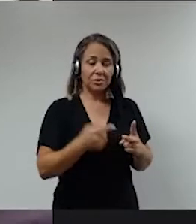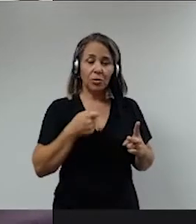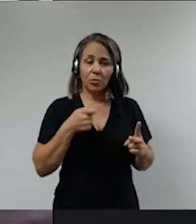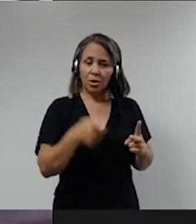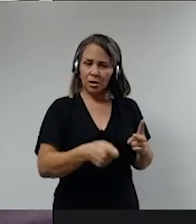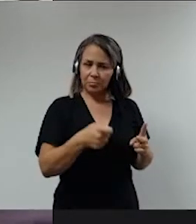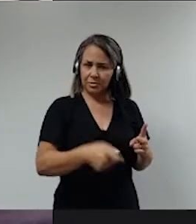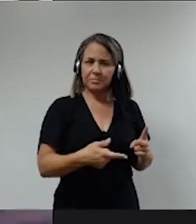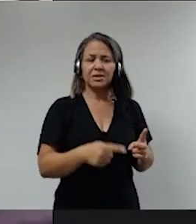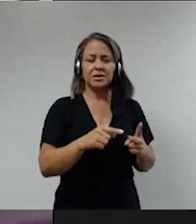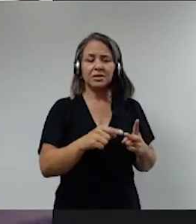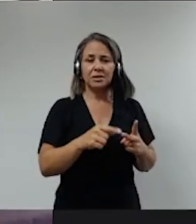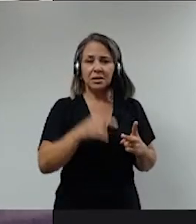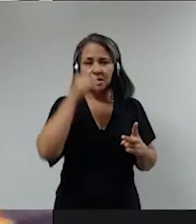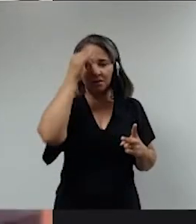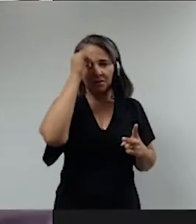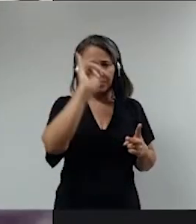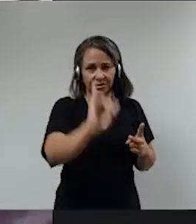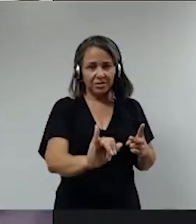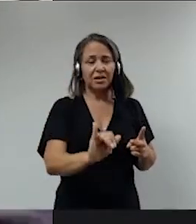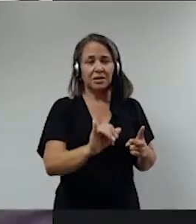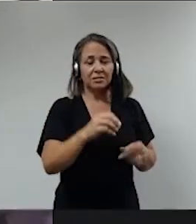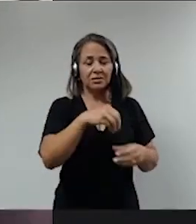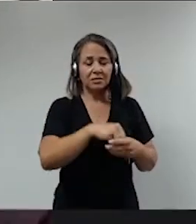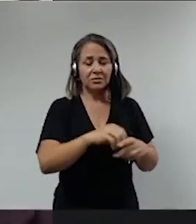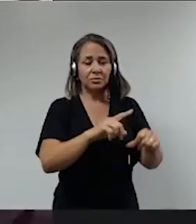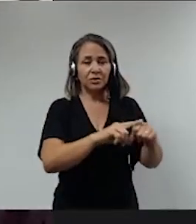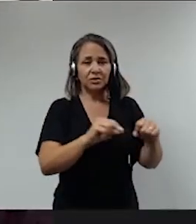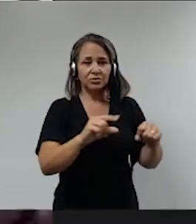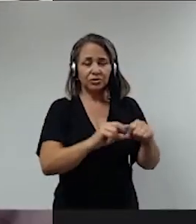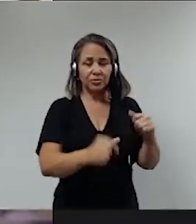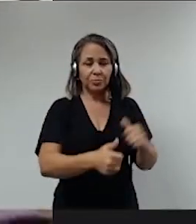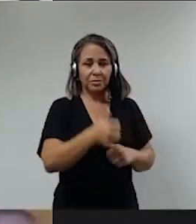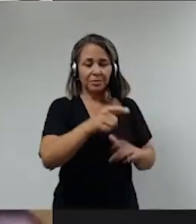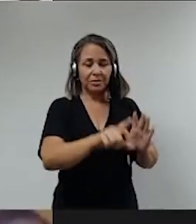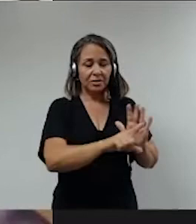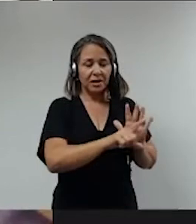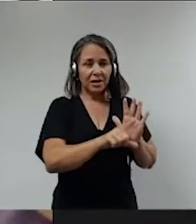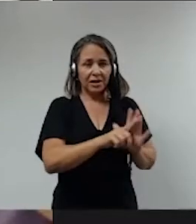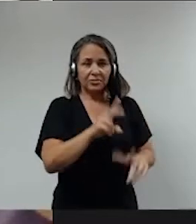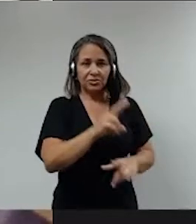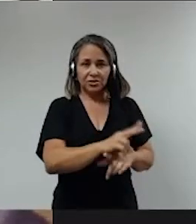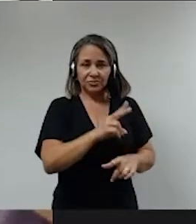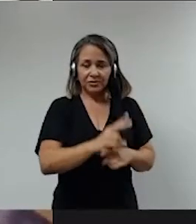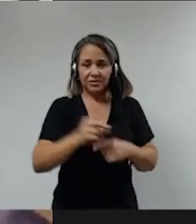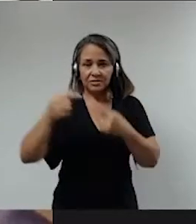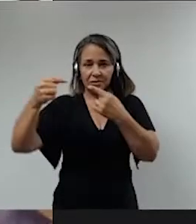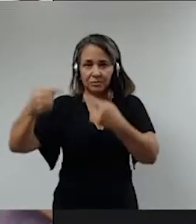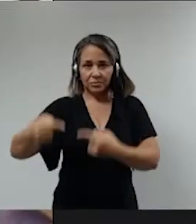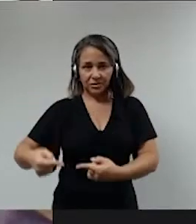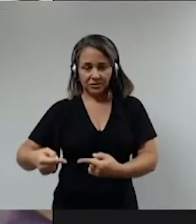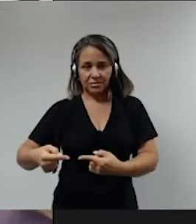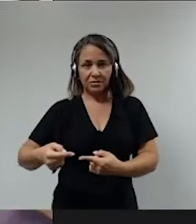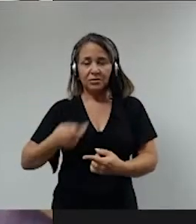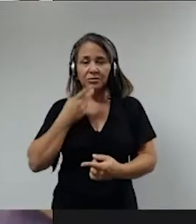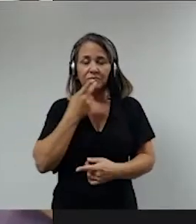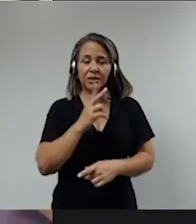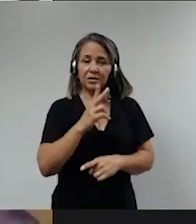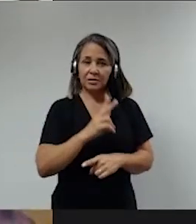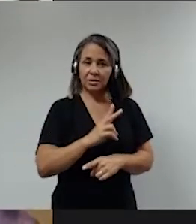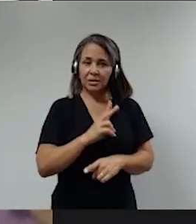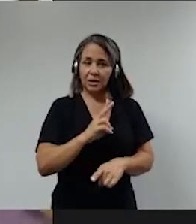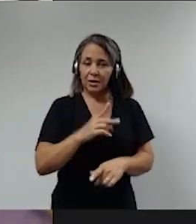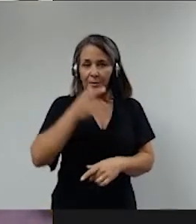prevenir infrações contra a ordem econômica. Isso está lá no artigo 1º da Lei de Defesa da Concorrência. Quando se fala em prevenir, a gente está muito